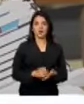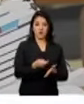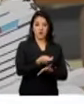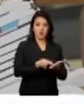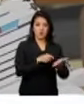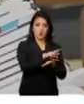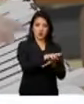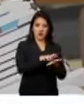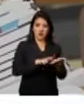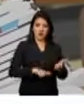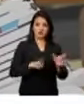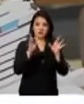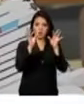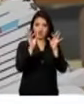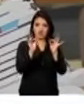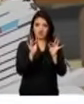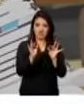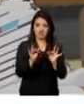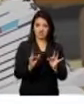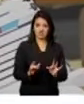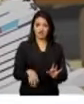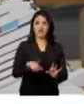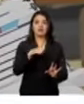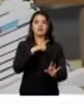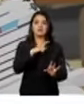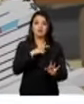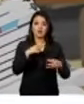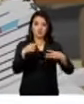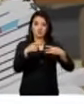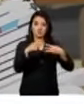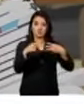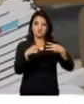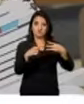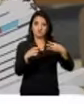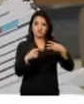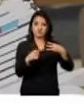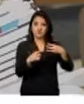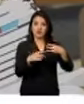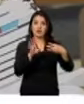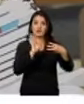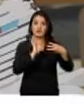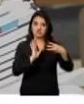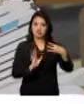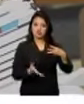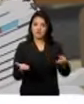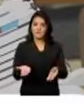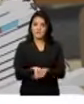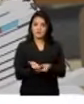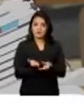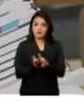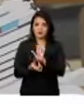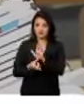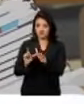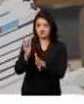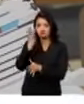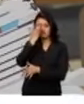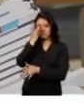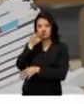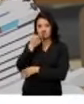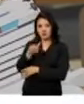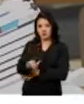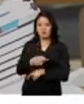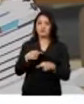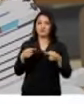circunstanciado abrangendo as três ações mencionadas por Vossa Excelência: a declaratória